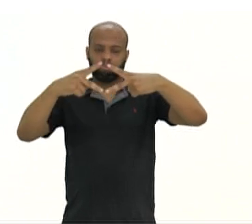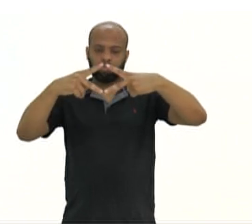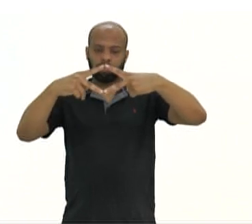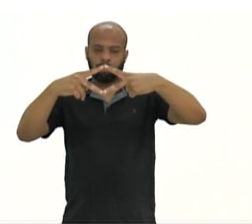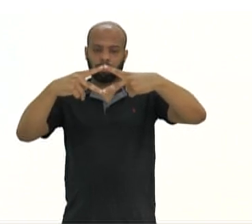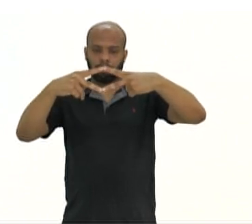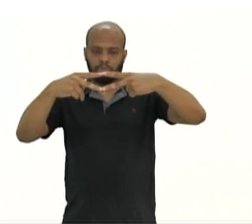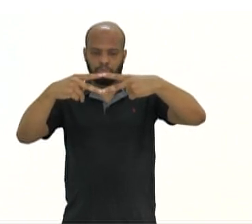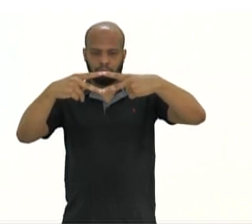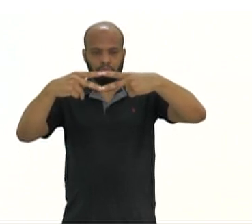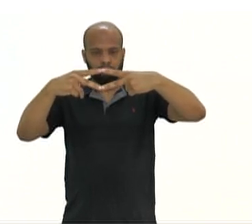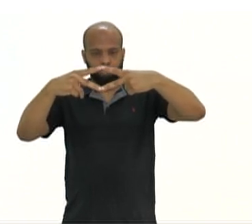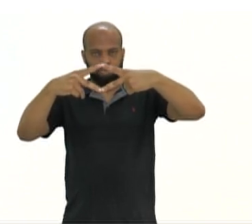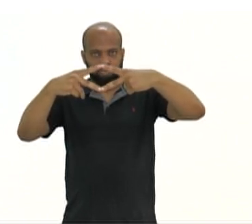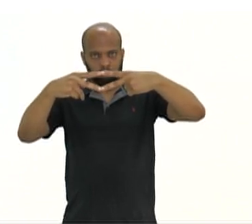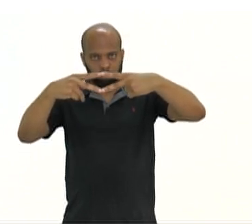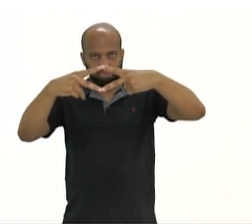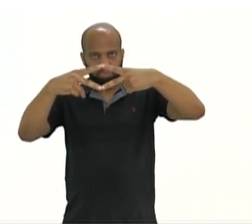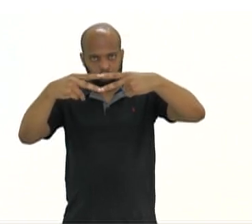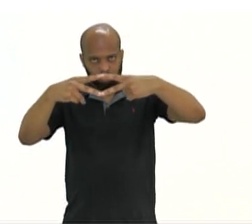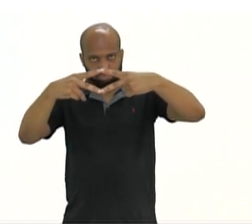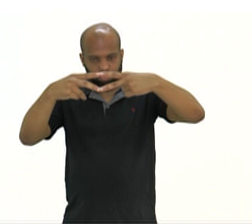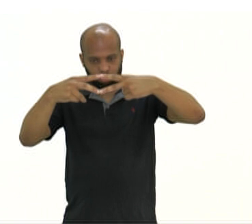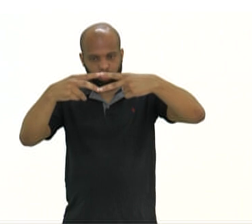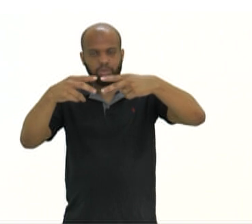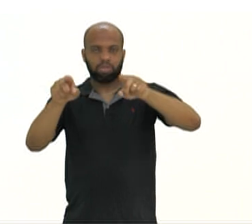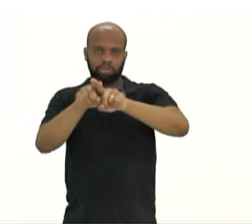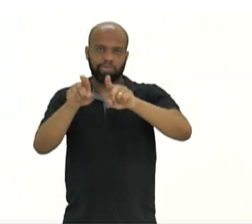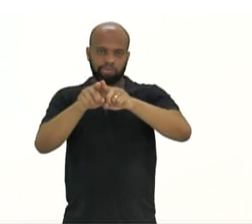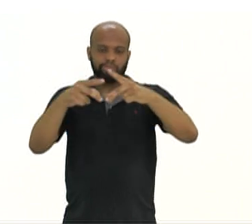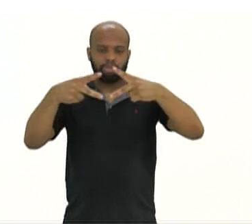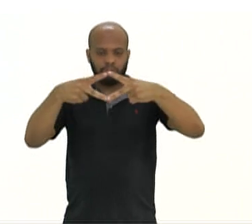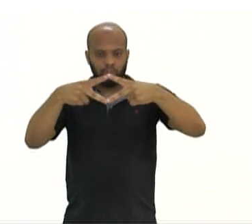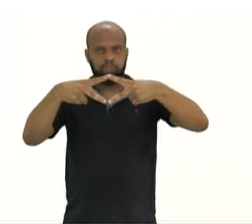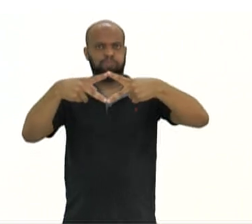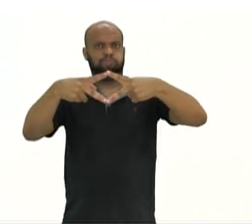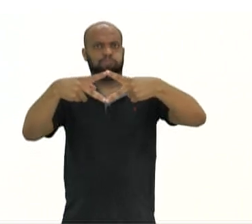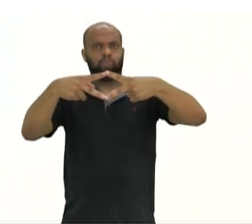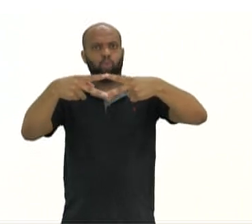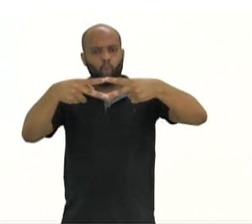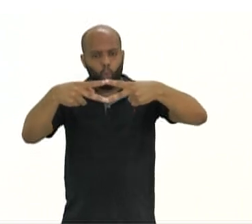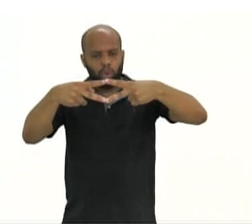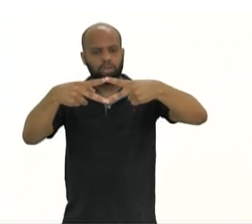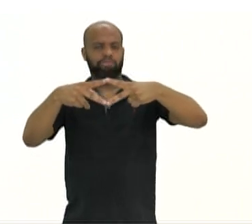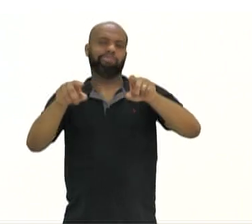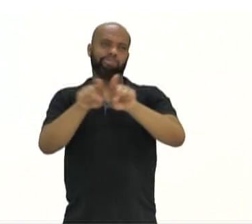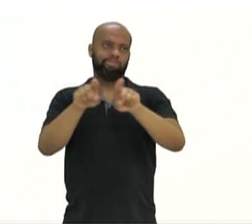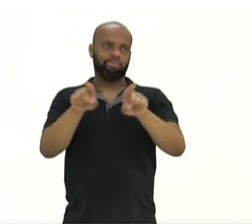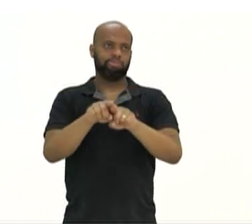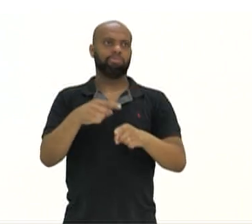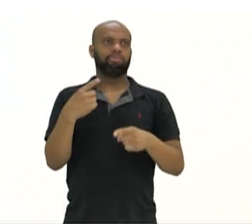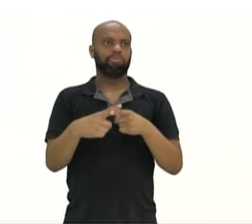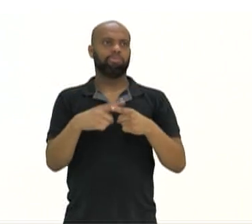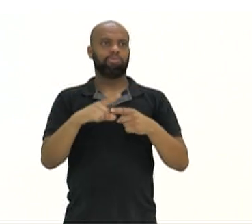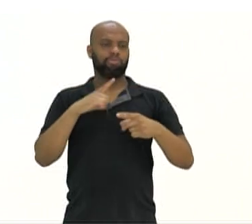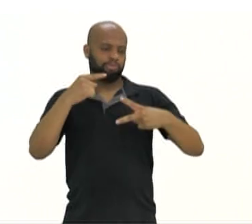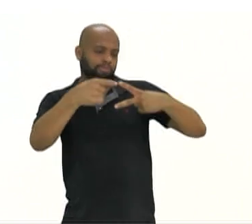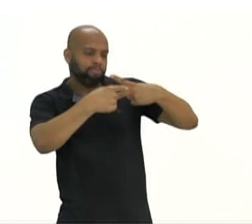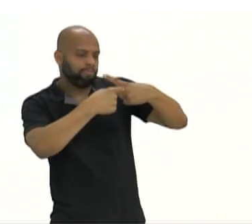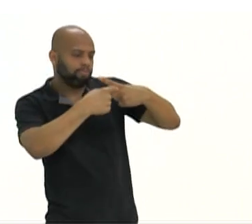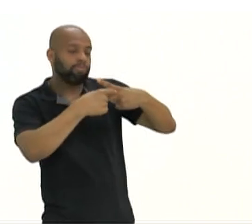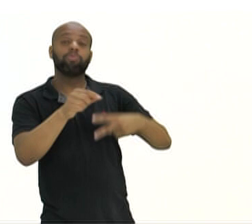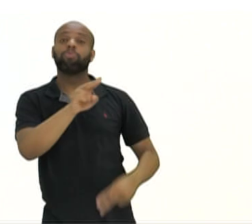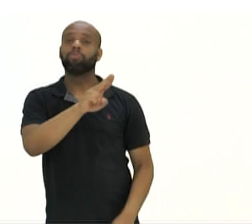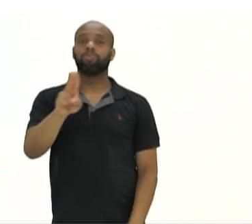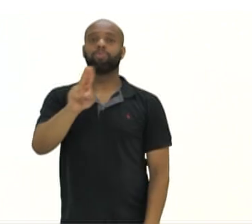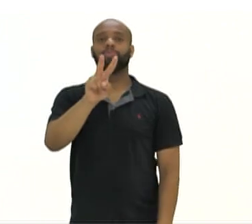diagonais maiores, a diagonal maior que está atravessando o distanciamento maior dos vértices. Só lembrando, o vértice, ó, é a pontinha aqui,